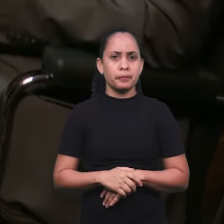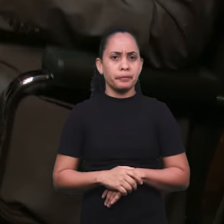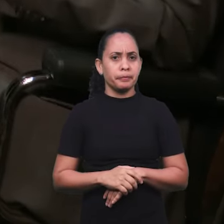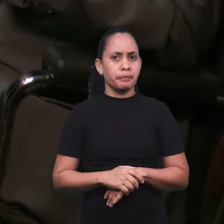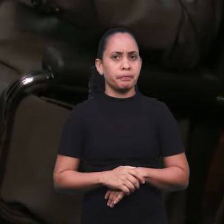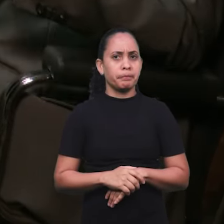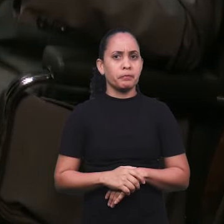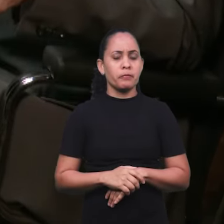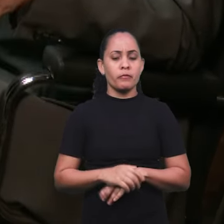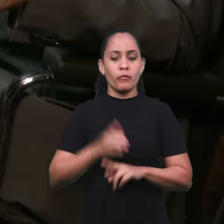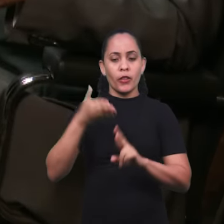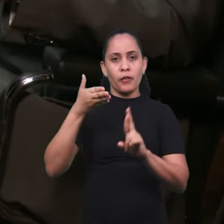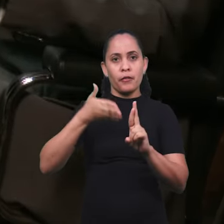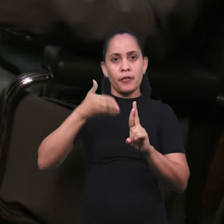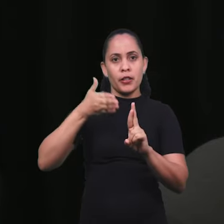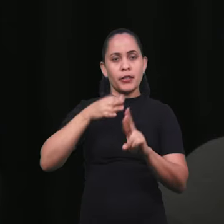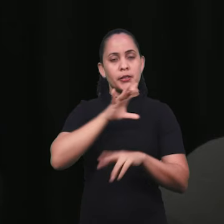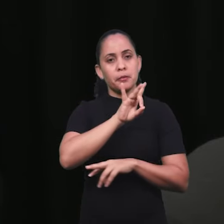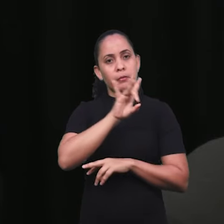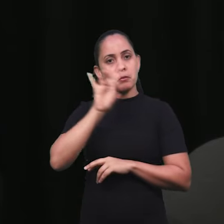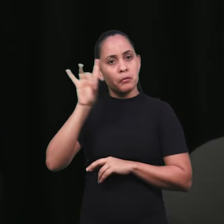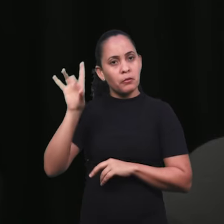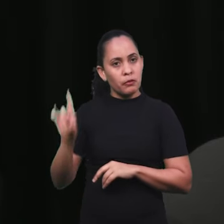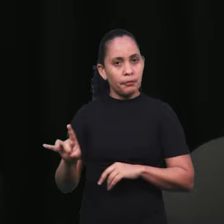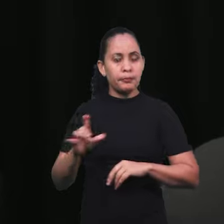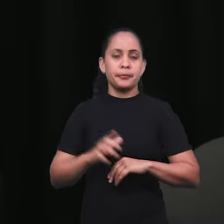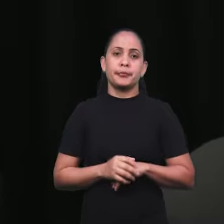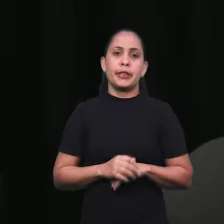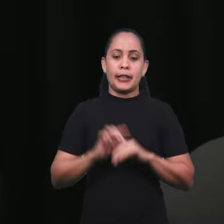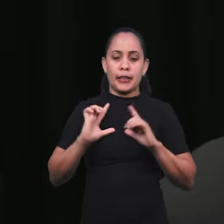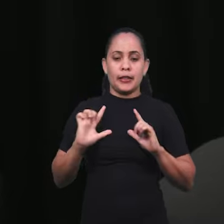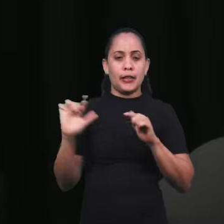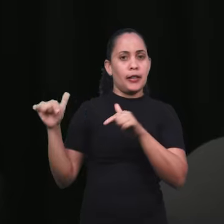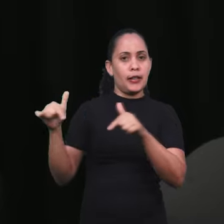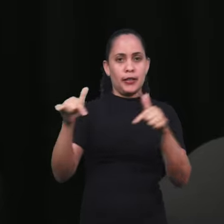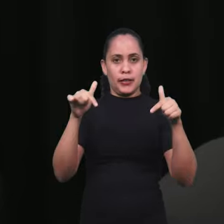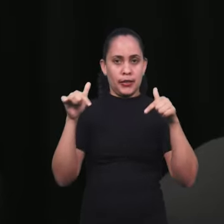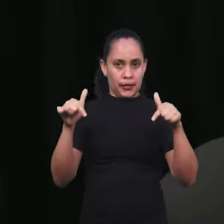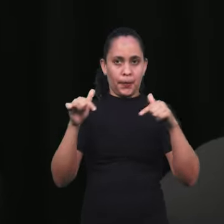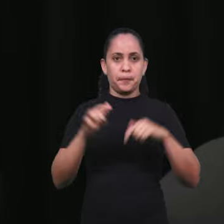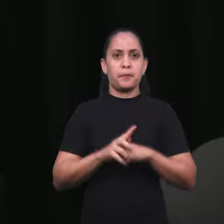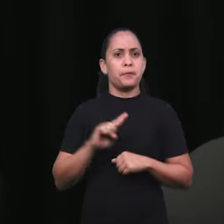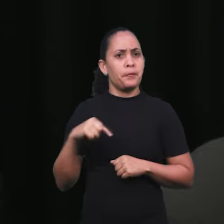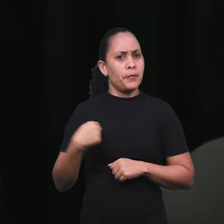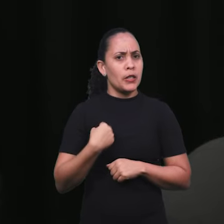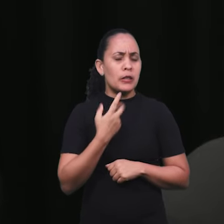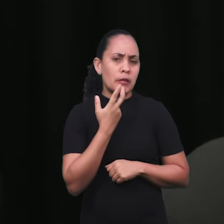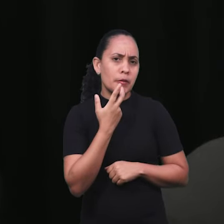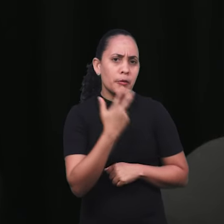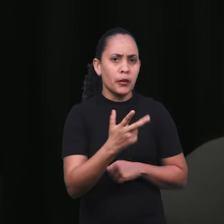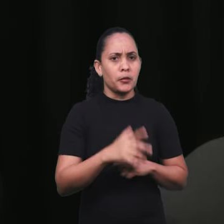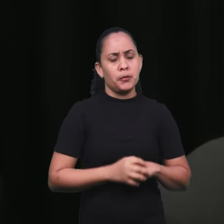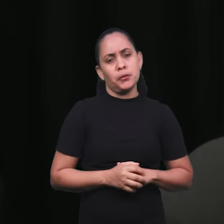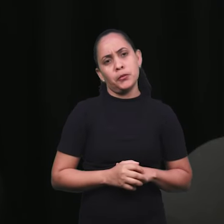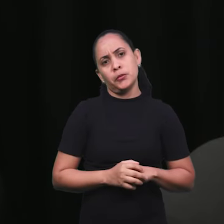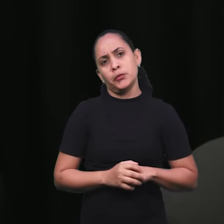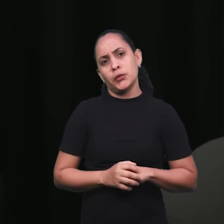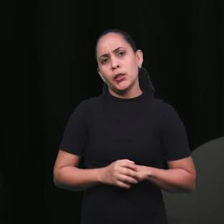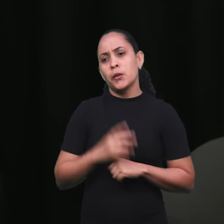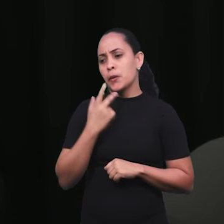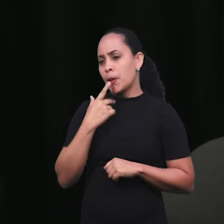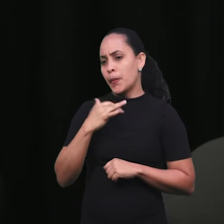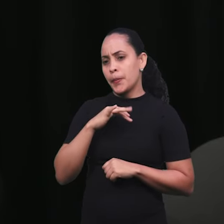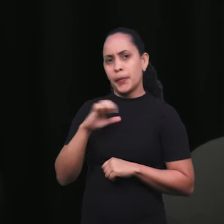Trindade presente. Com ênfase para cada dispensação, como nós já falamos, né? A Trindade